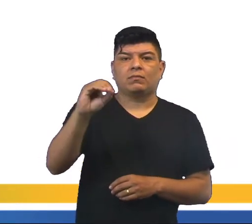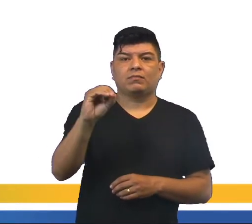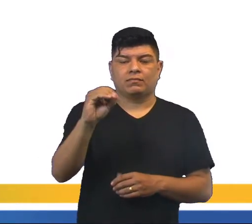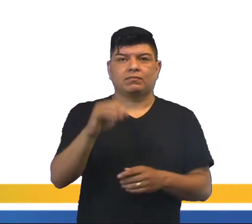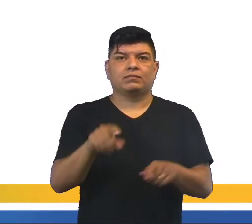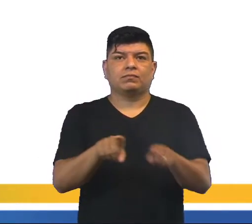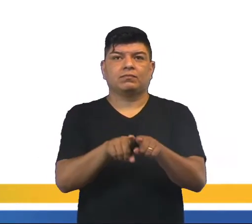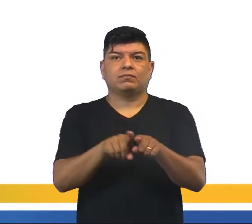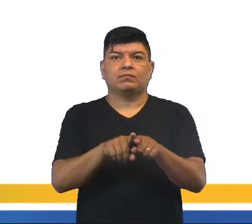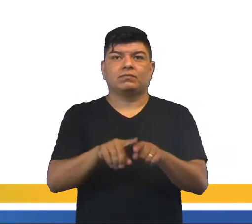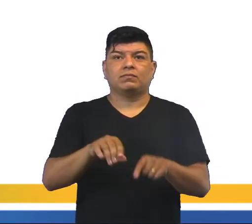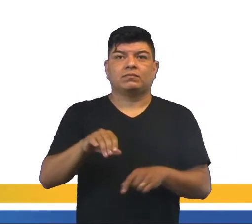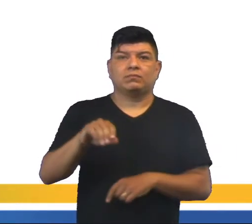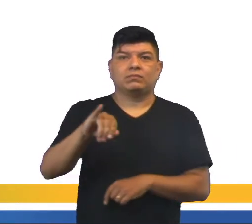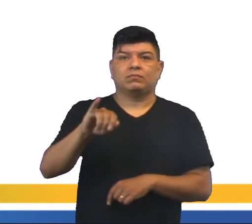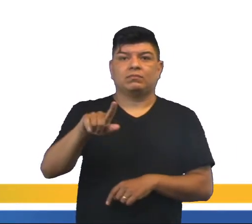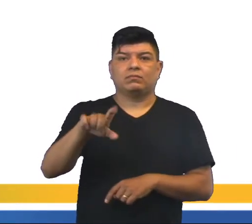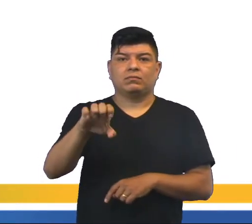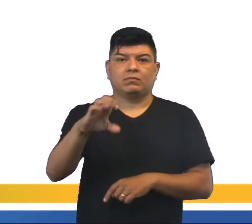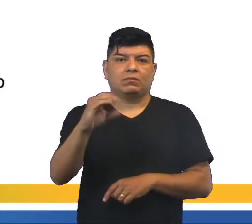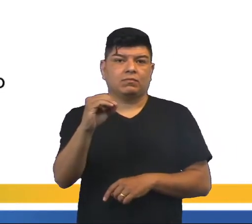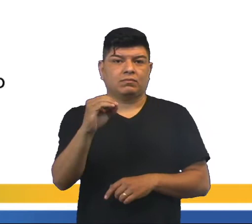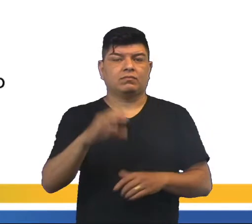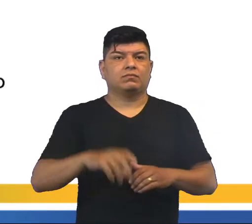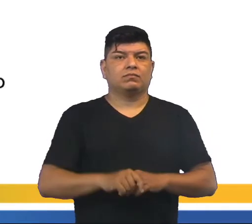e o íleo.